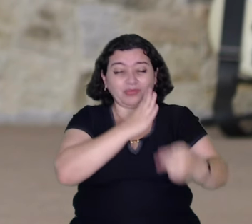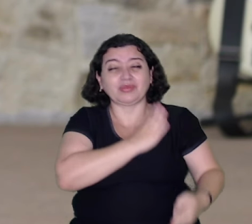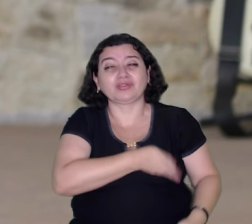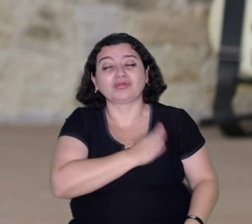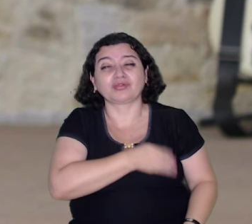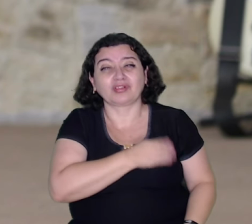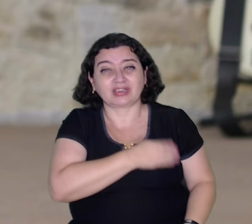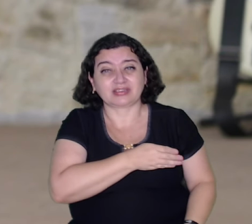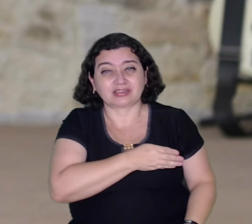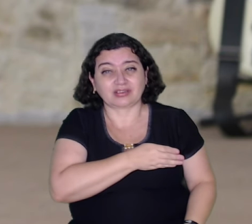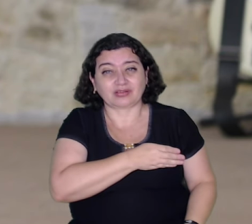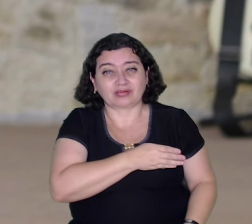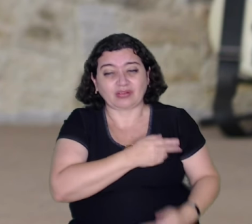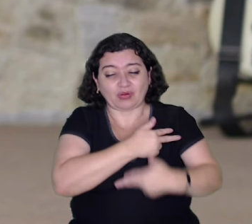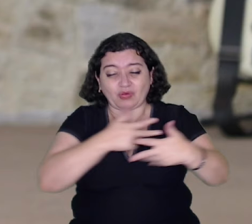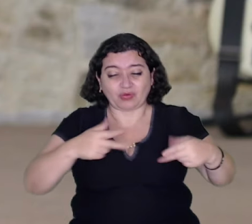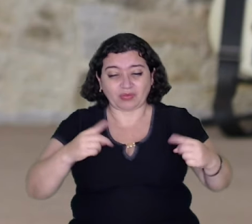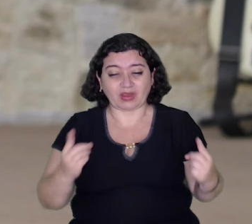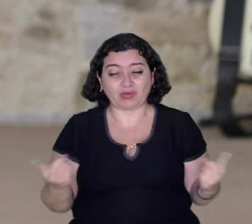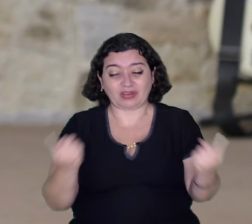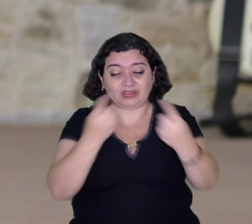algo contra alguém.